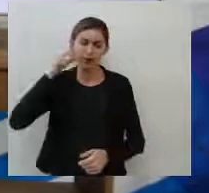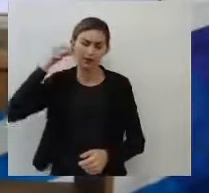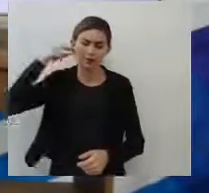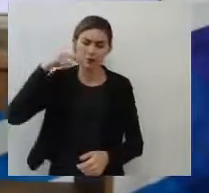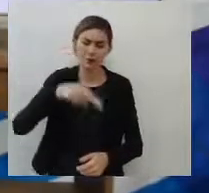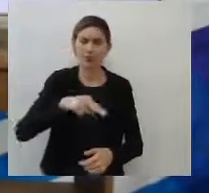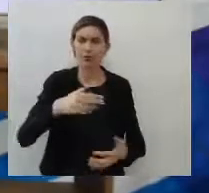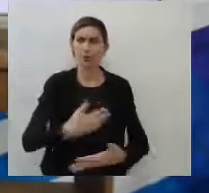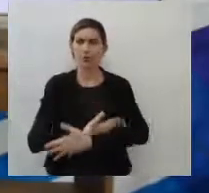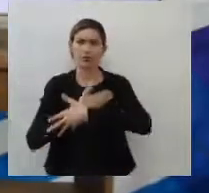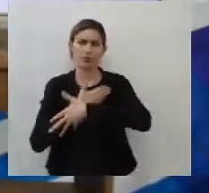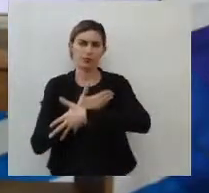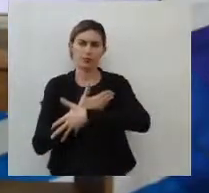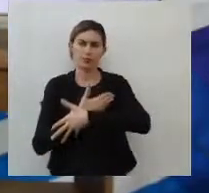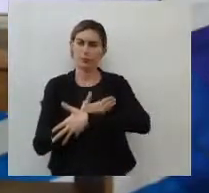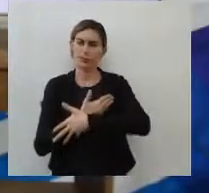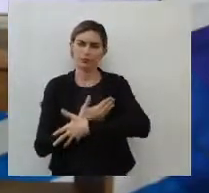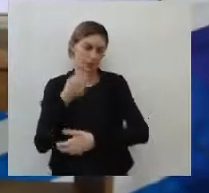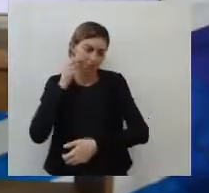a coloquei nos braços.